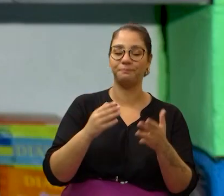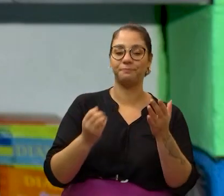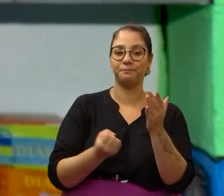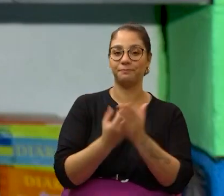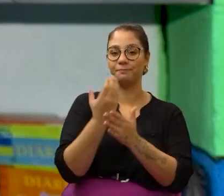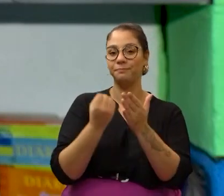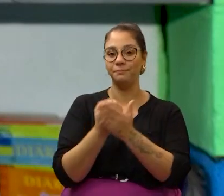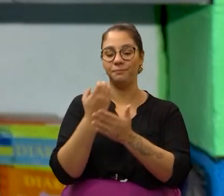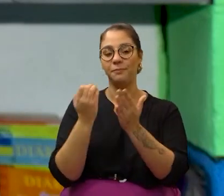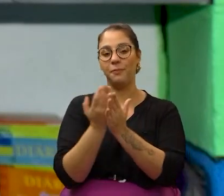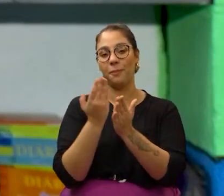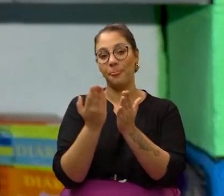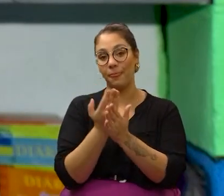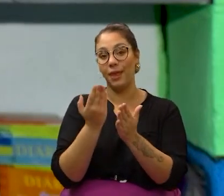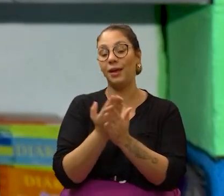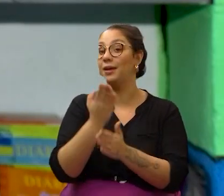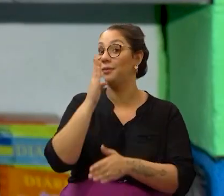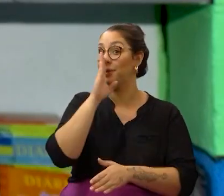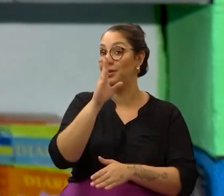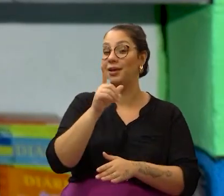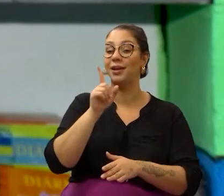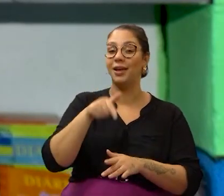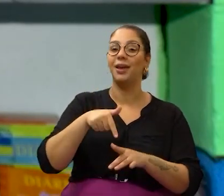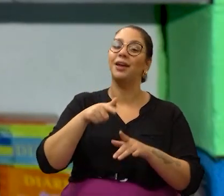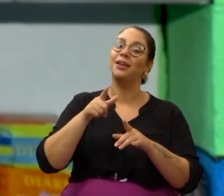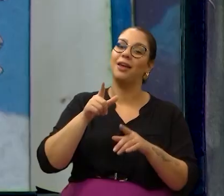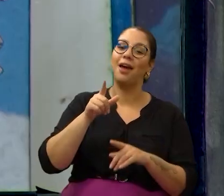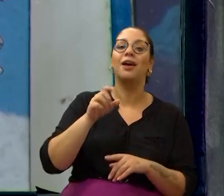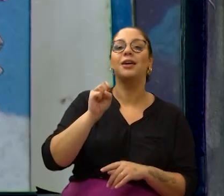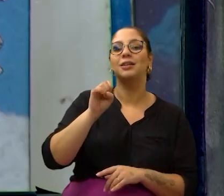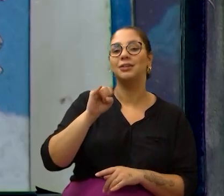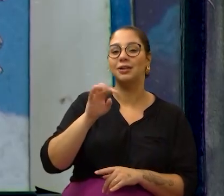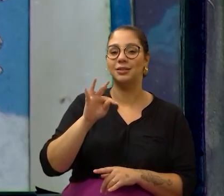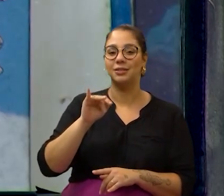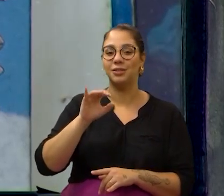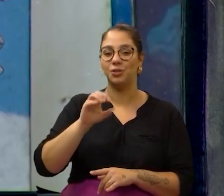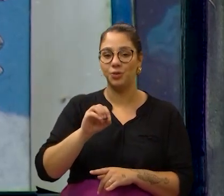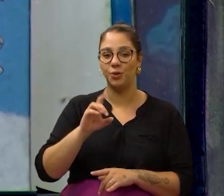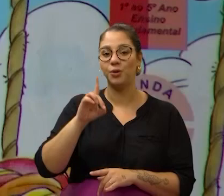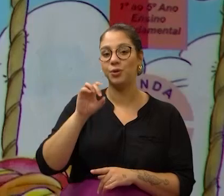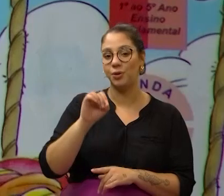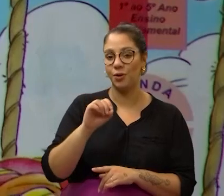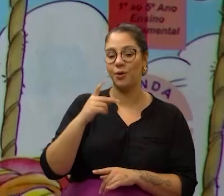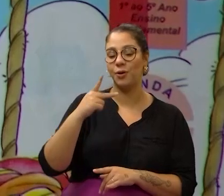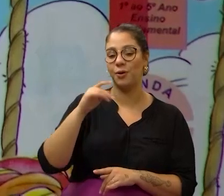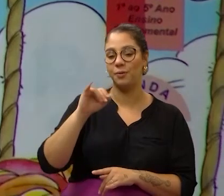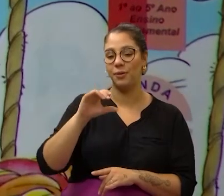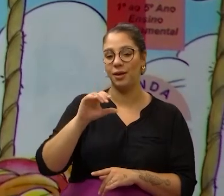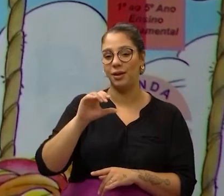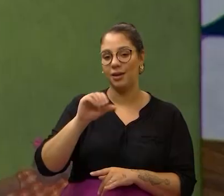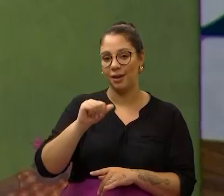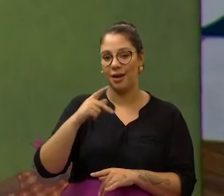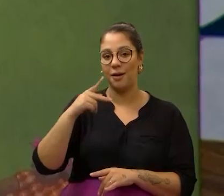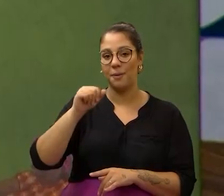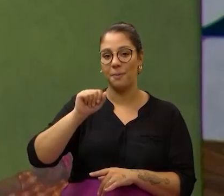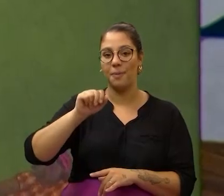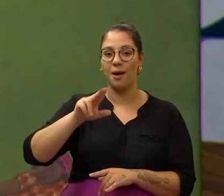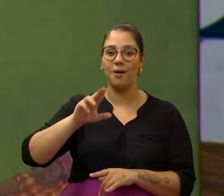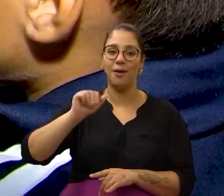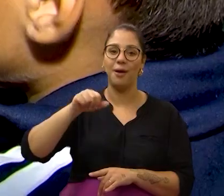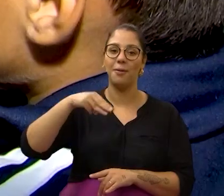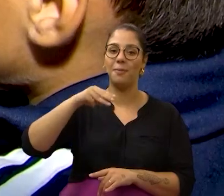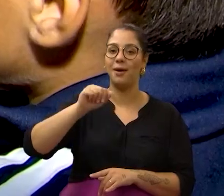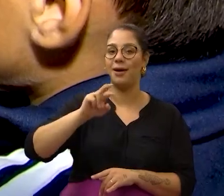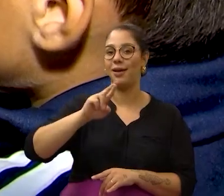se destacam está O Sítio do Pica-Pau Amarelo. De acordo com a última pesquisa Retratos da Leitura do